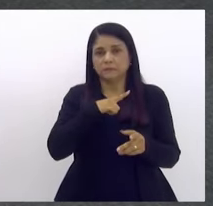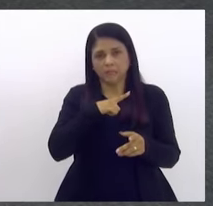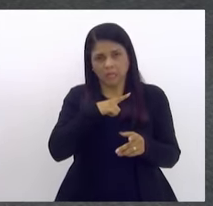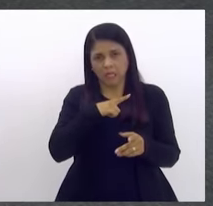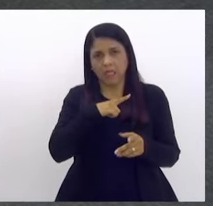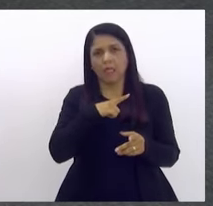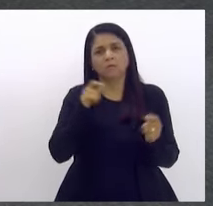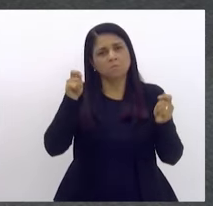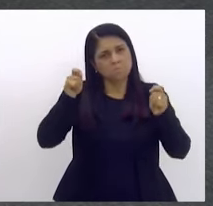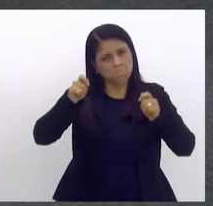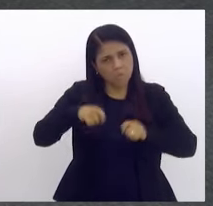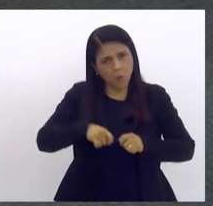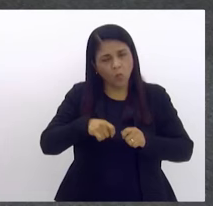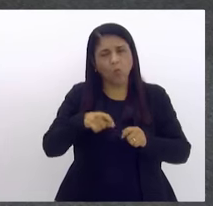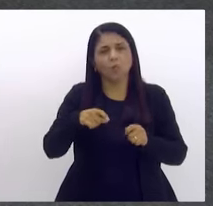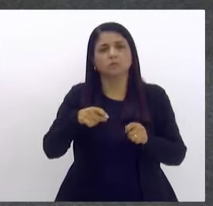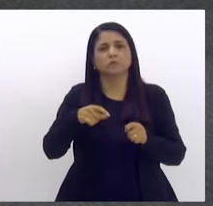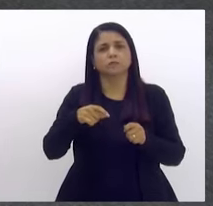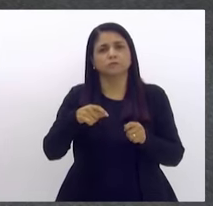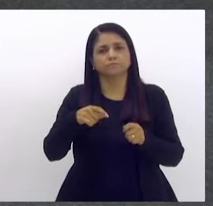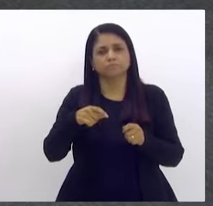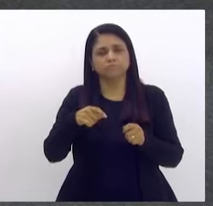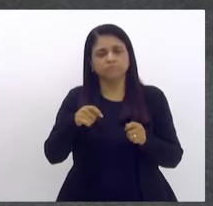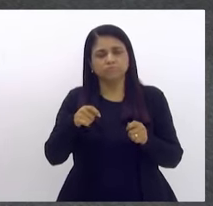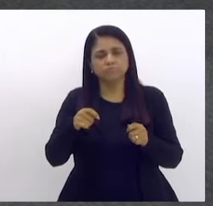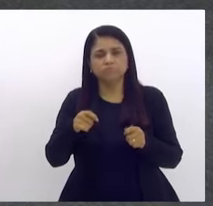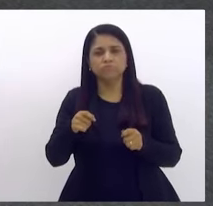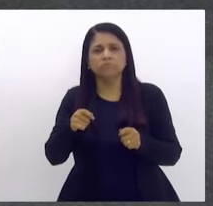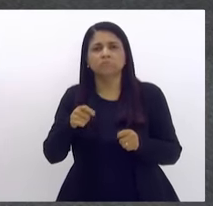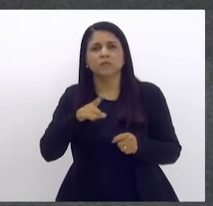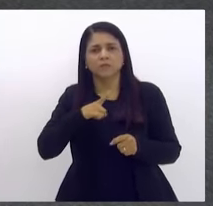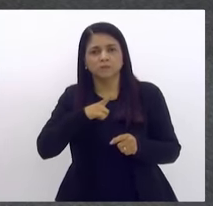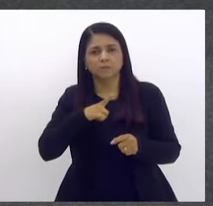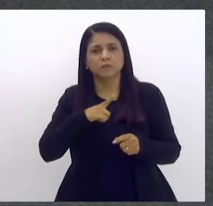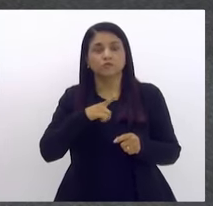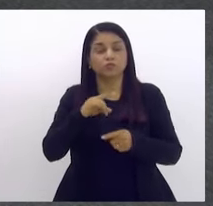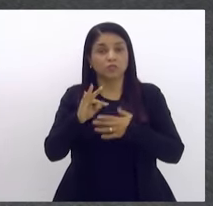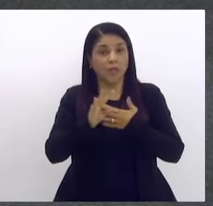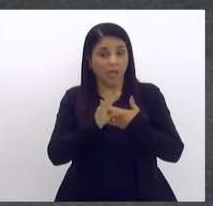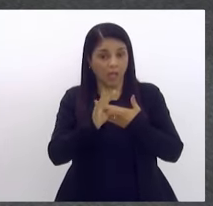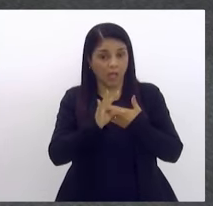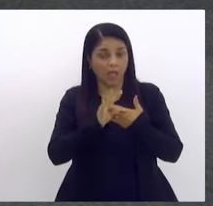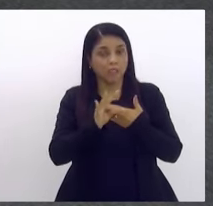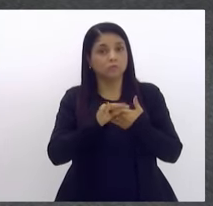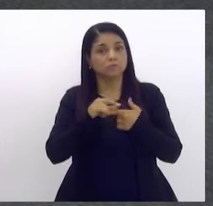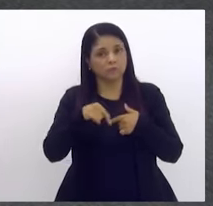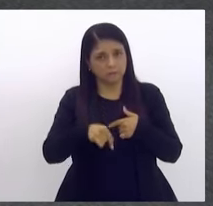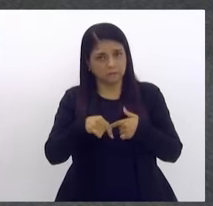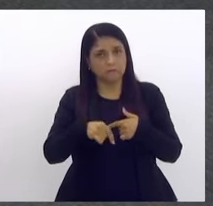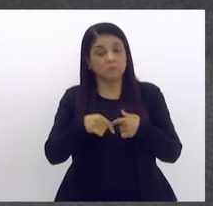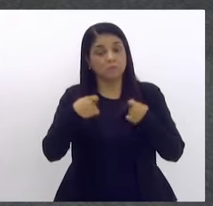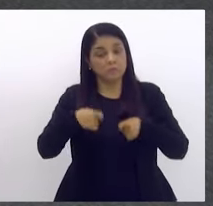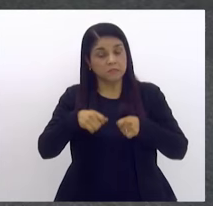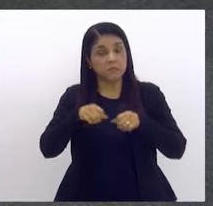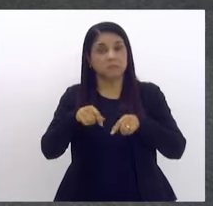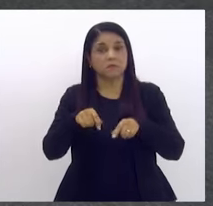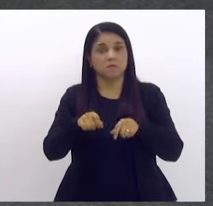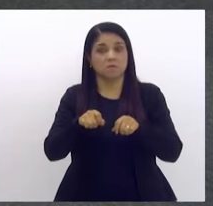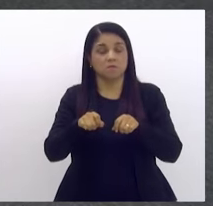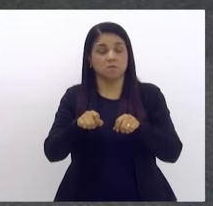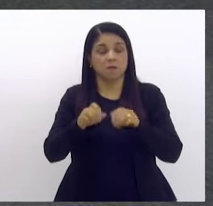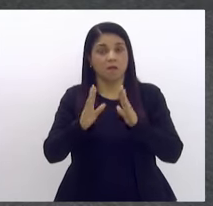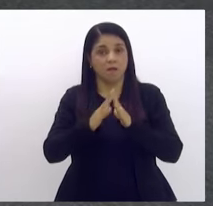que podem e devem ser potencializados pelos técnicos, e essa casa tem que estar aberta para